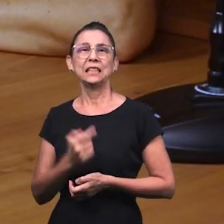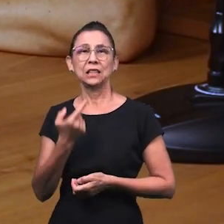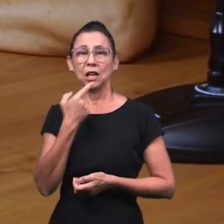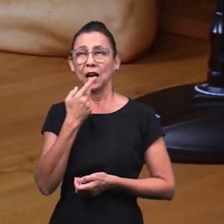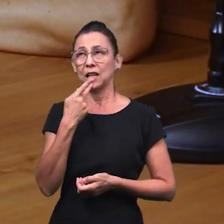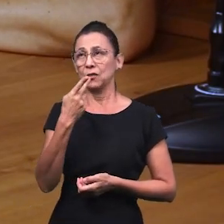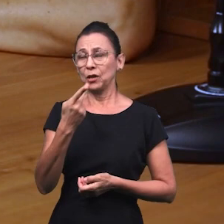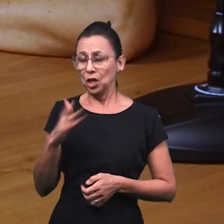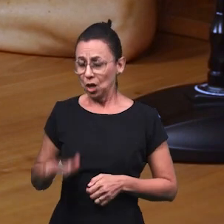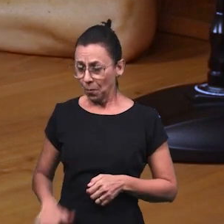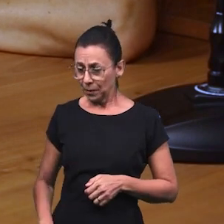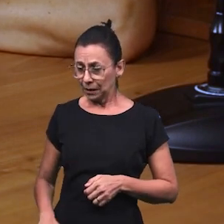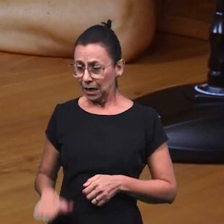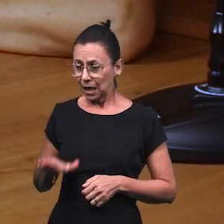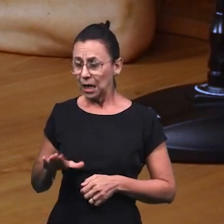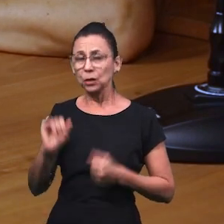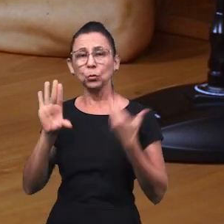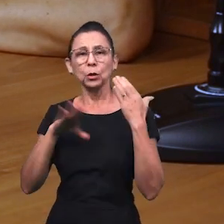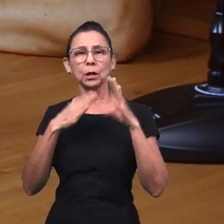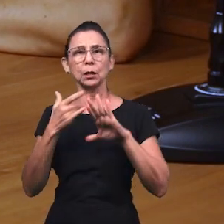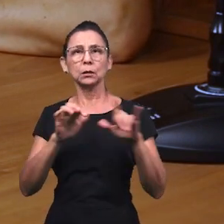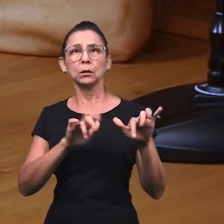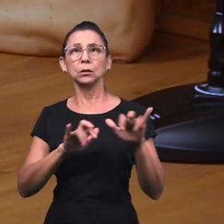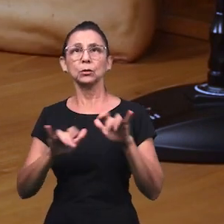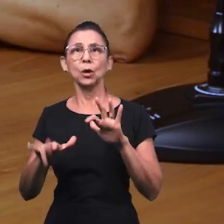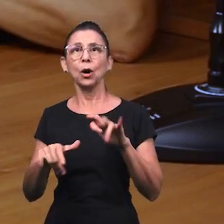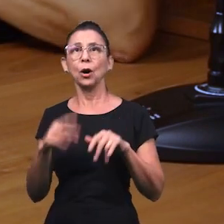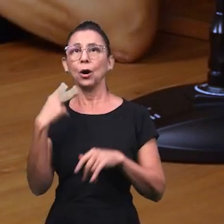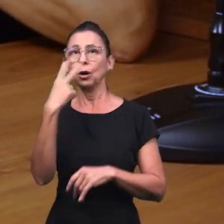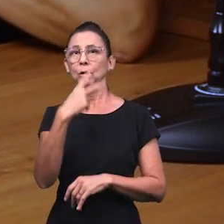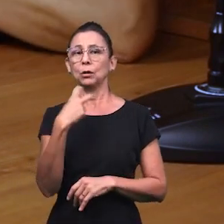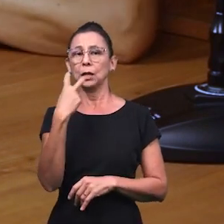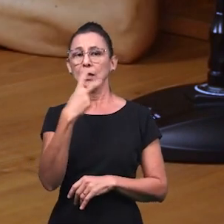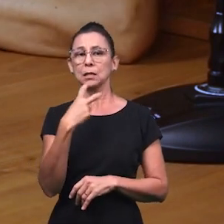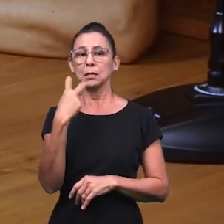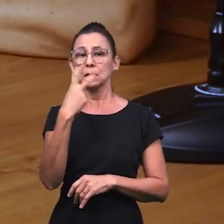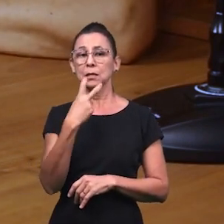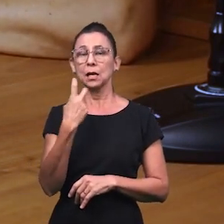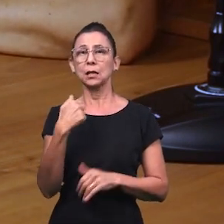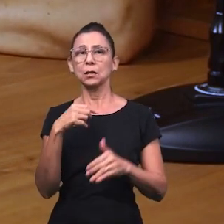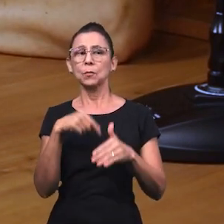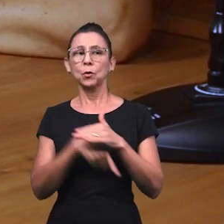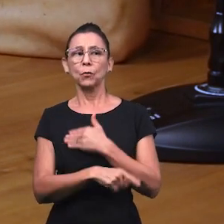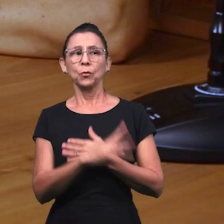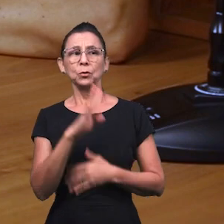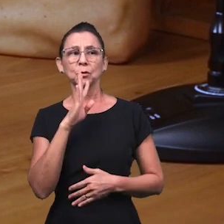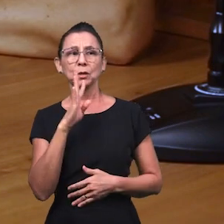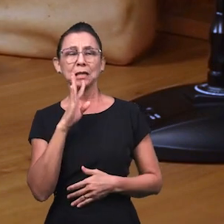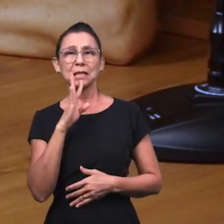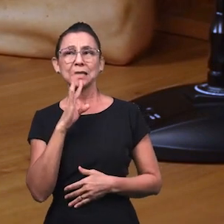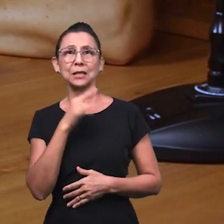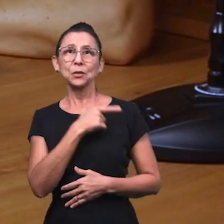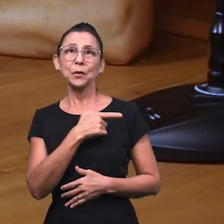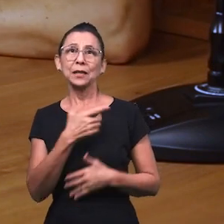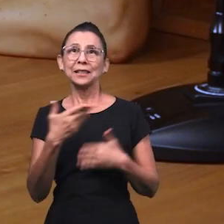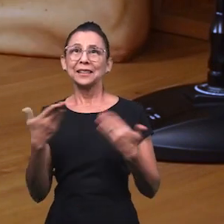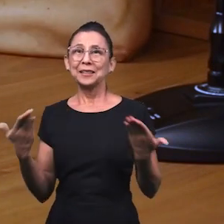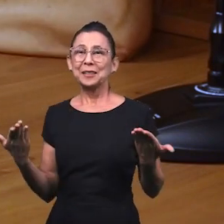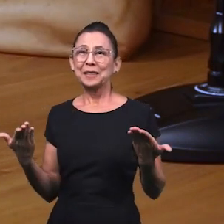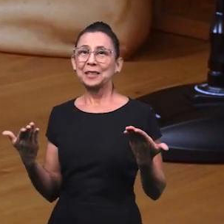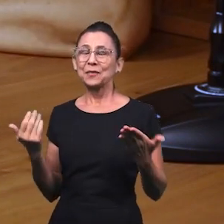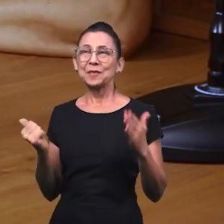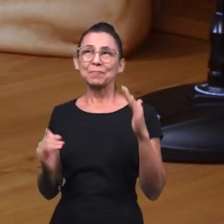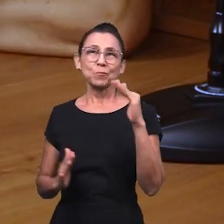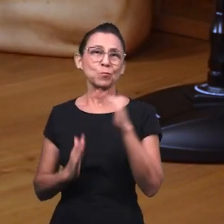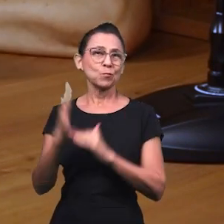eu toco e, né, sou oralizada e tal. Aí fui me aprofundando, conversando, conhecendo ele. Então, irmãos,